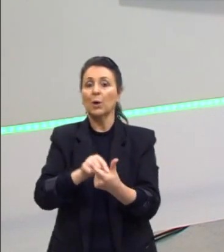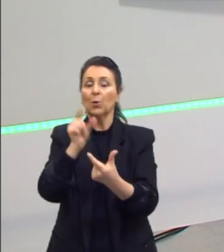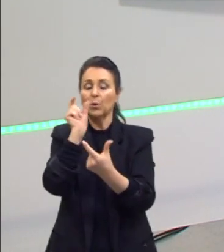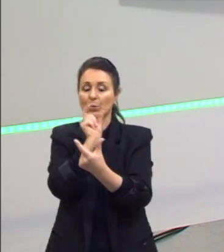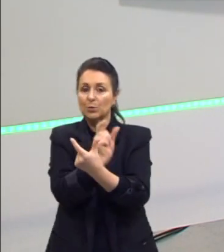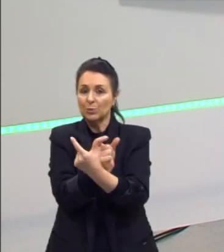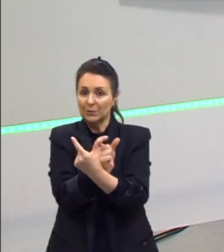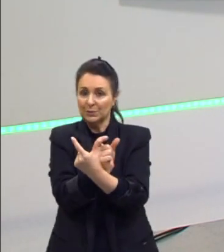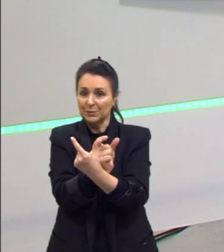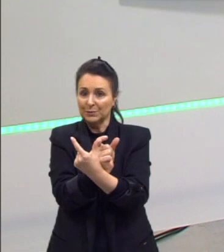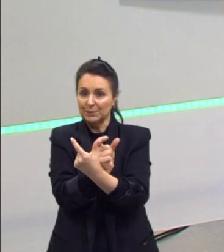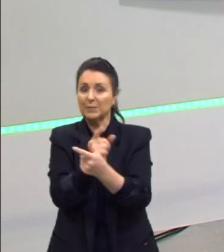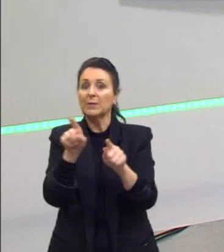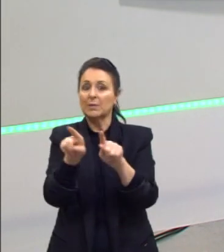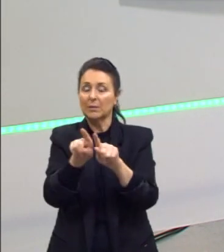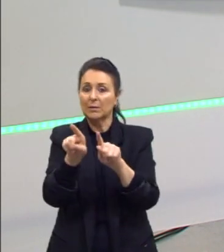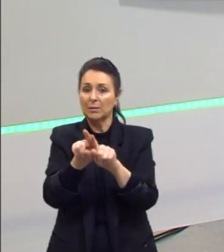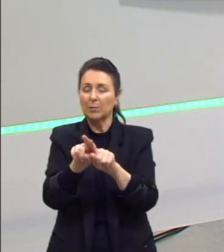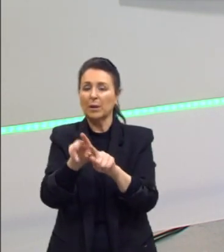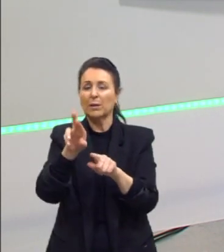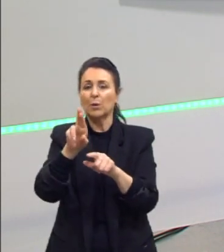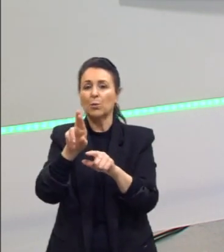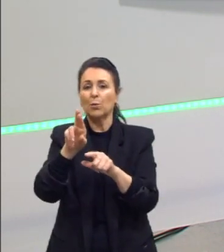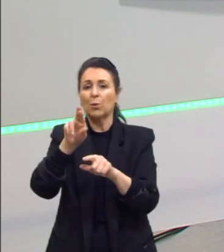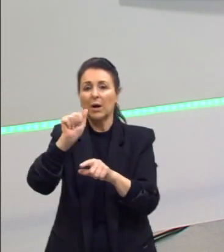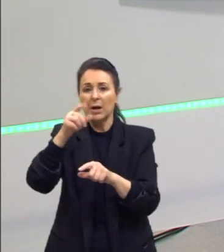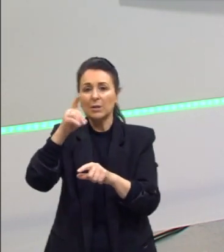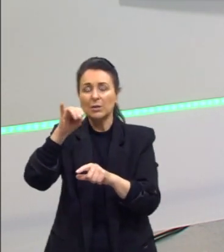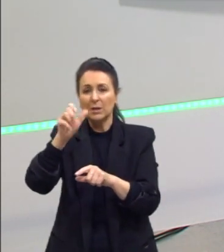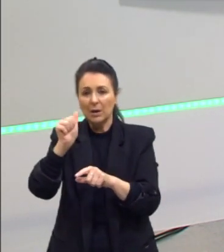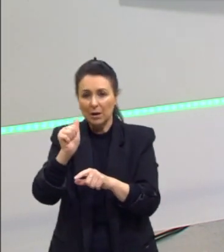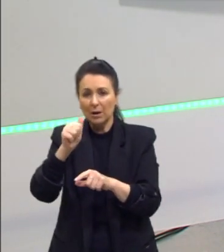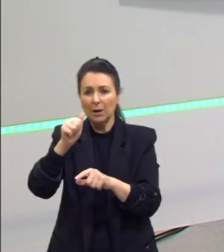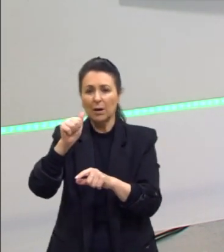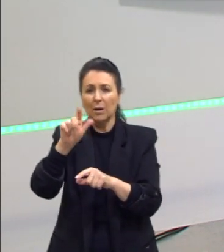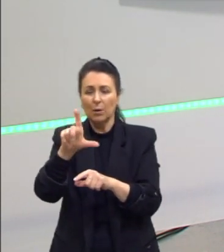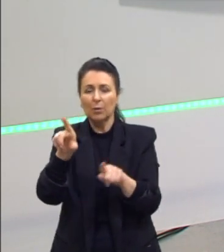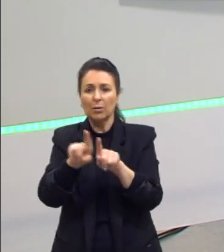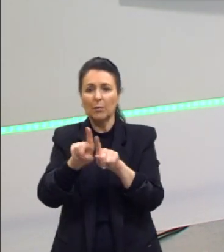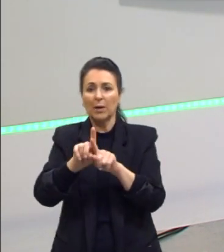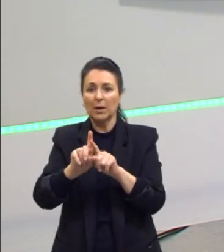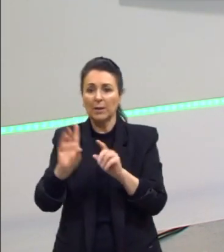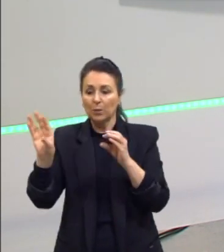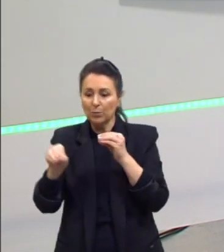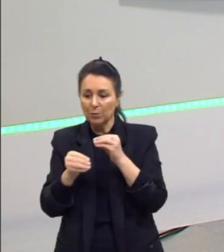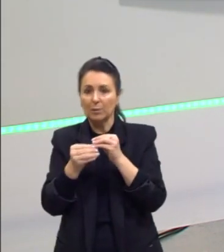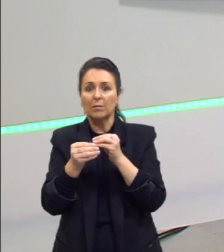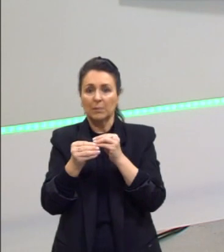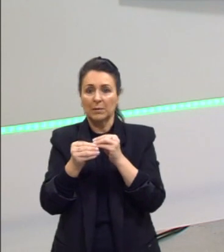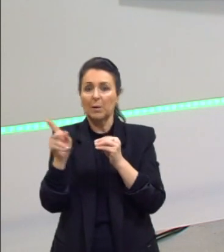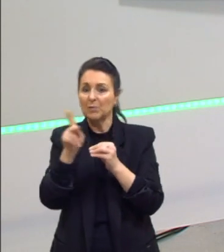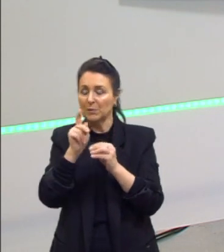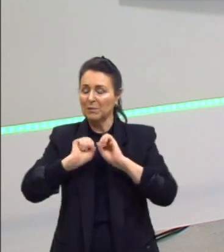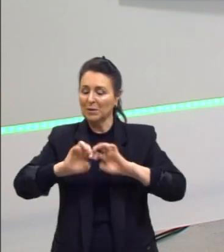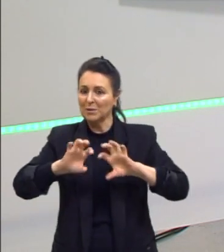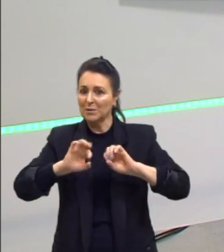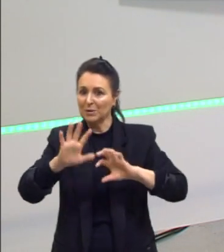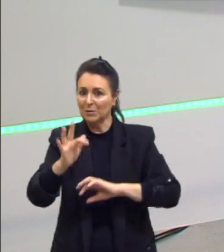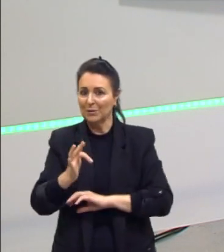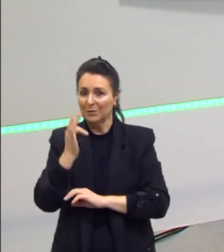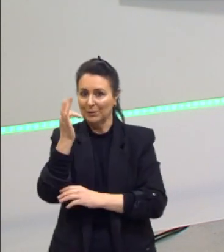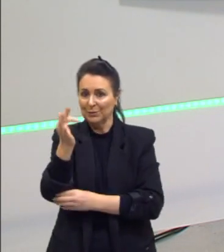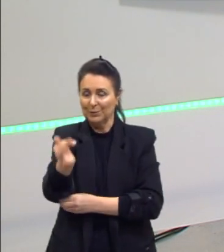claro algumas funções também acrescenta um radical né quando a gente tem a ácido mas a gente vai vendo conforme o andamento das aulas Tá